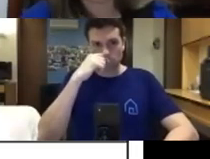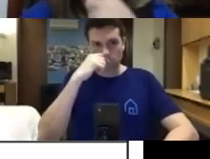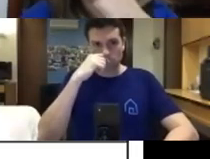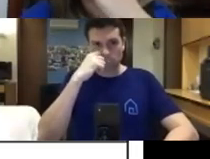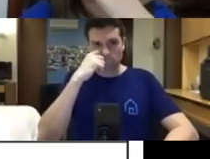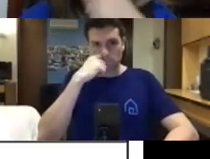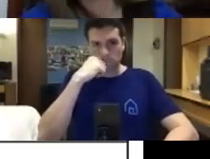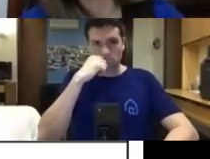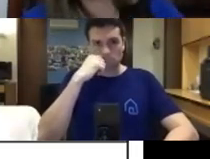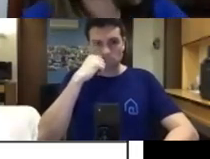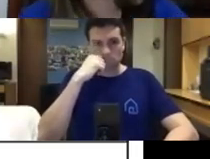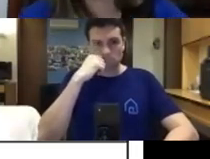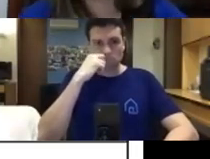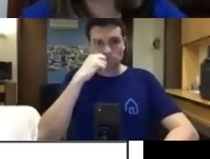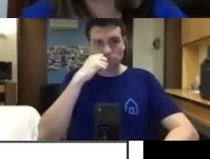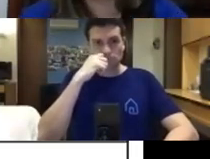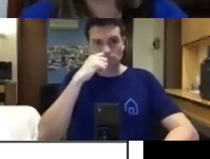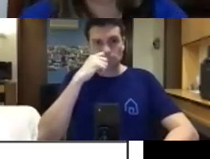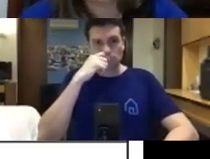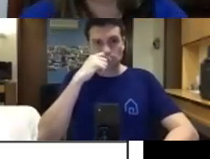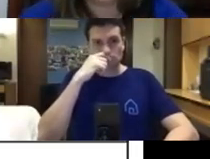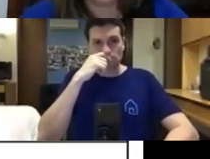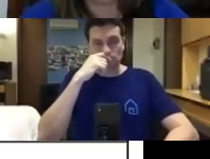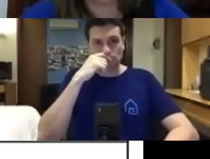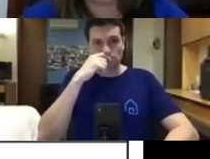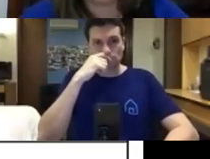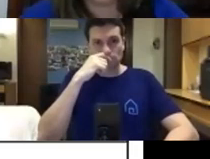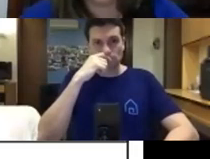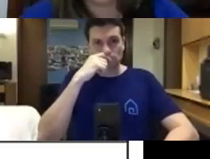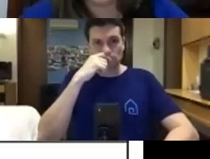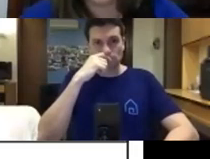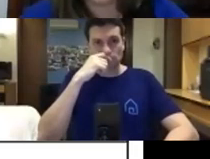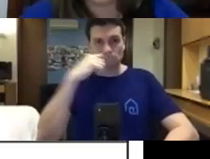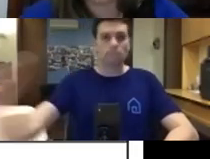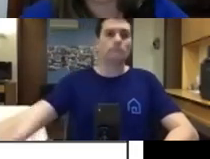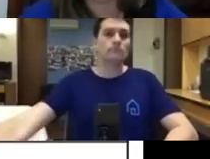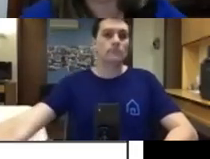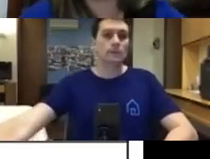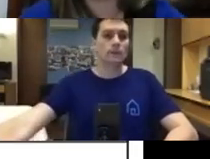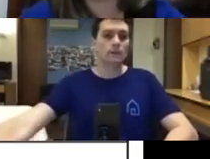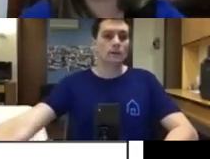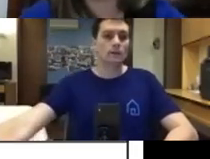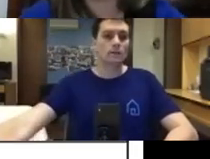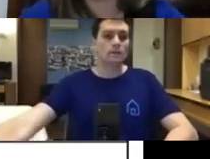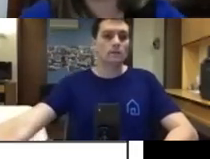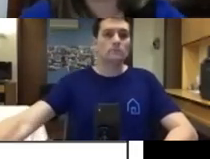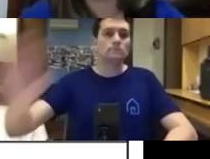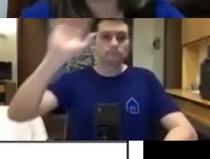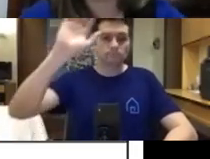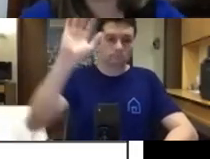a europeia, a brasileira, etc. Né? Acho que Sim, só para ressaltar isso aí, né? Numa análise de